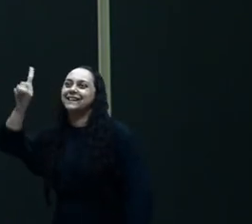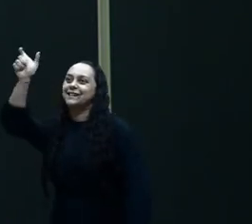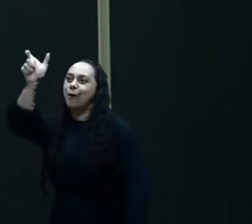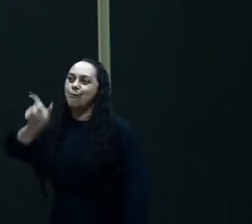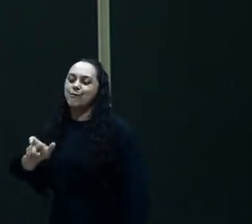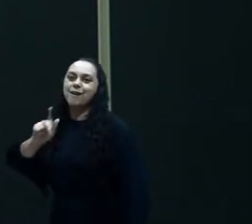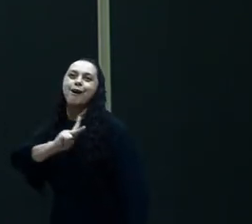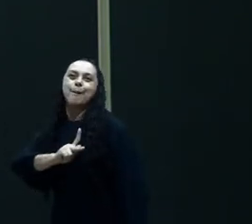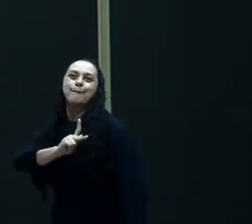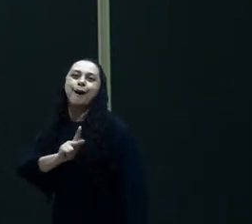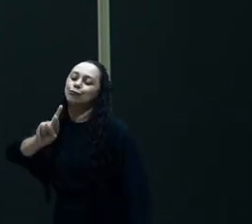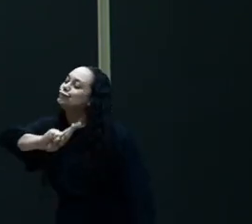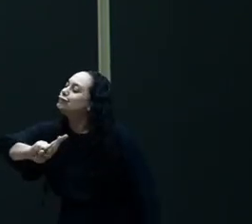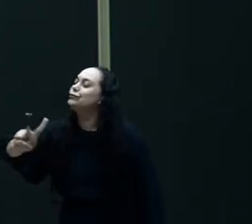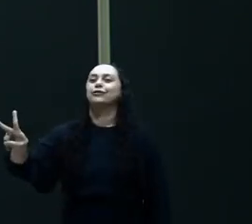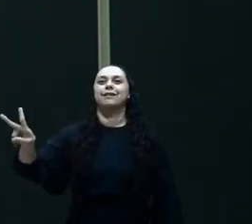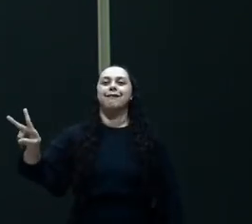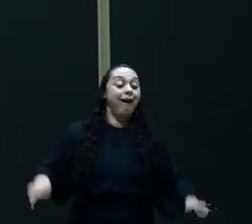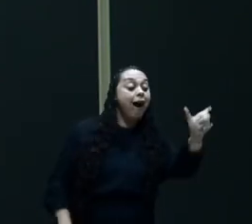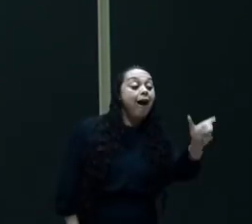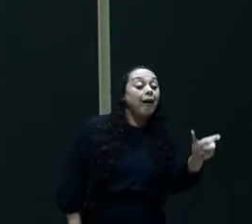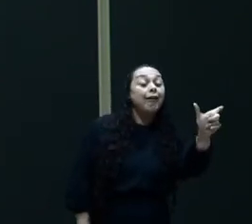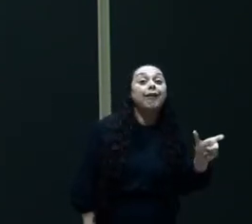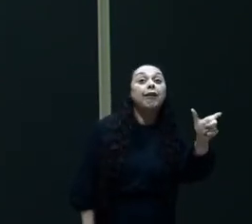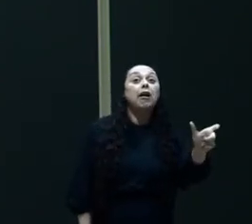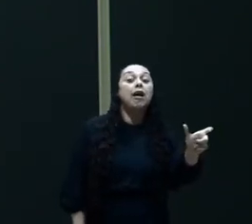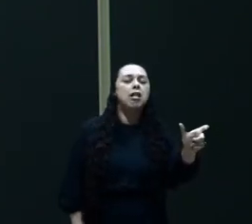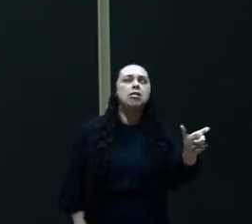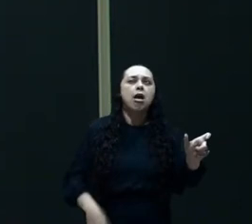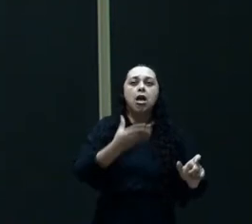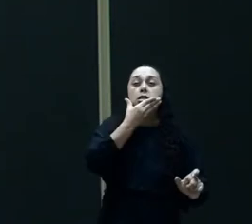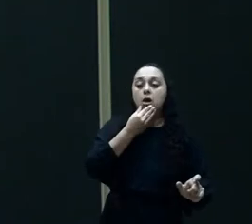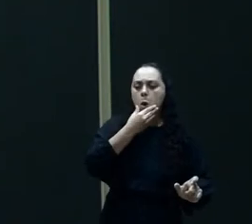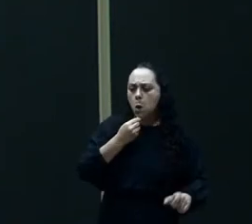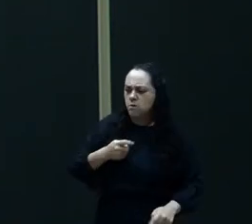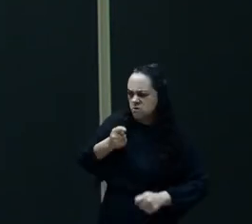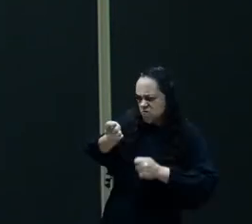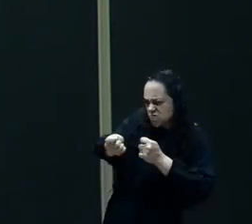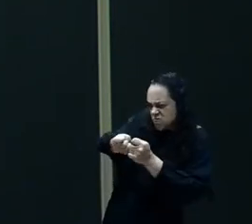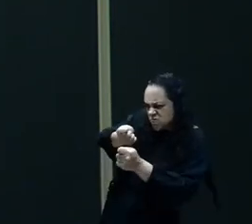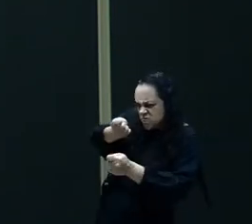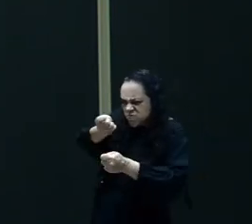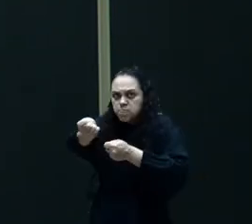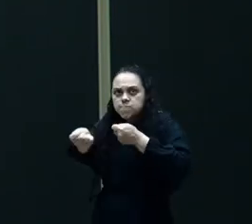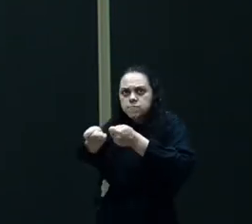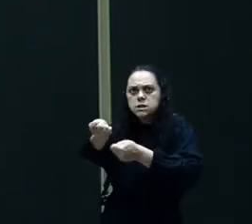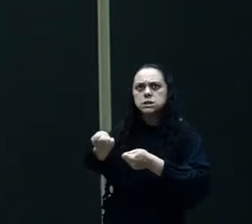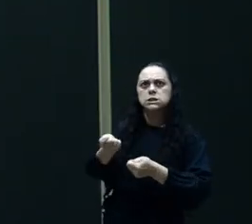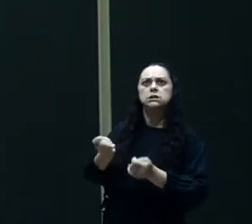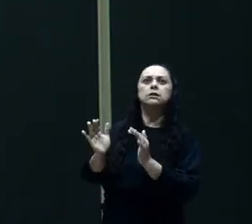de um perseguidor ele passou a ser um perseguido um homem que